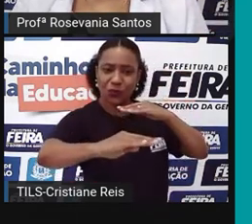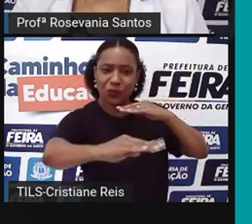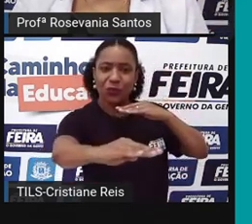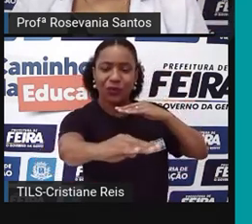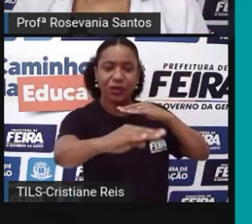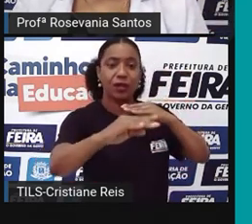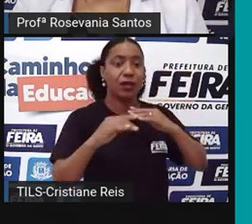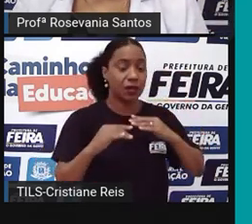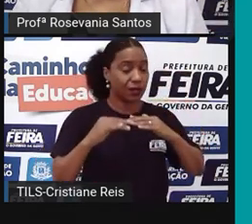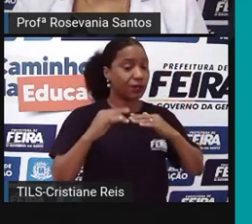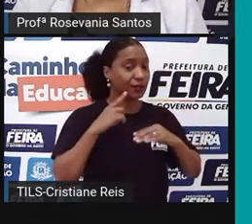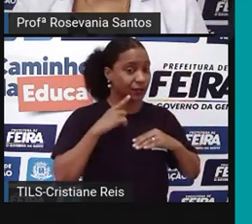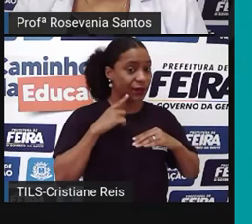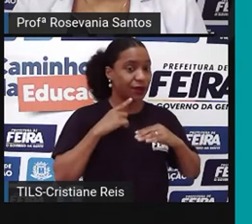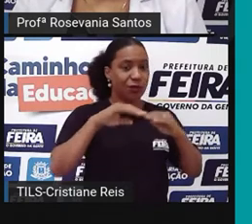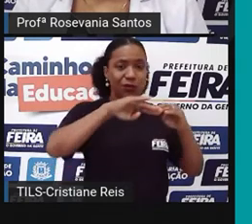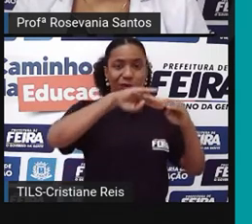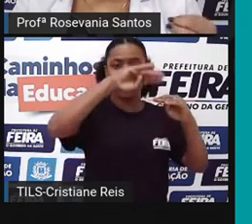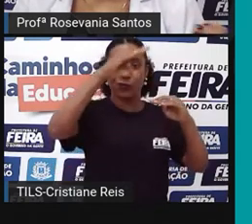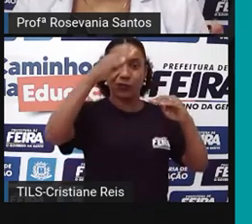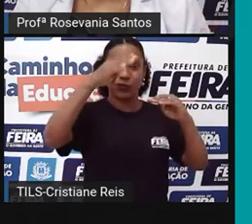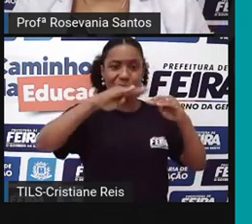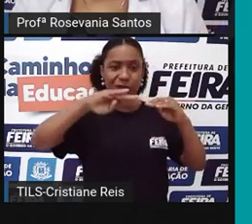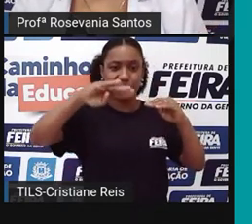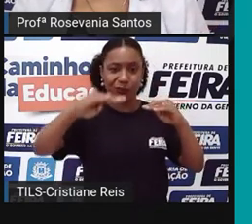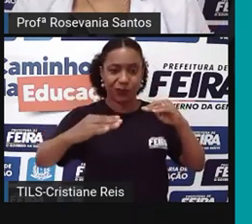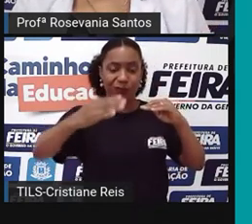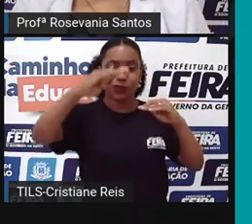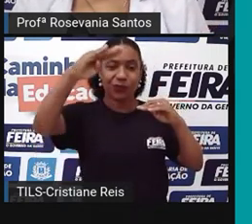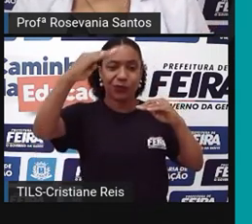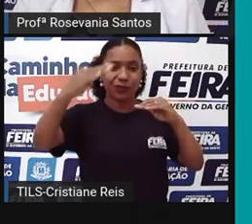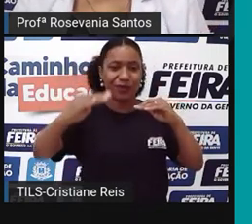áreas elevadas, assim. Aqui a gente tem os mares de morro, né?